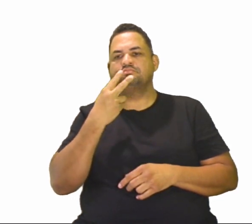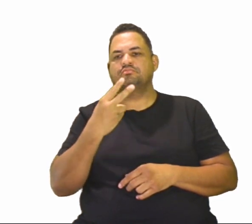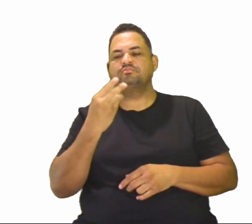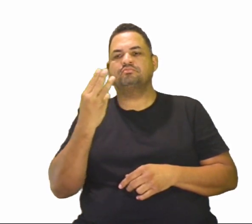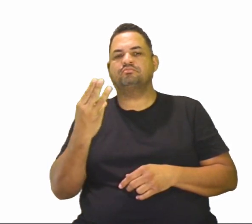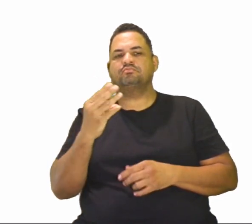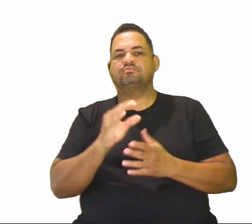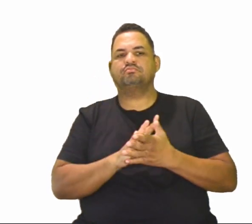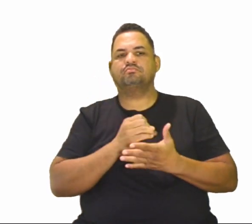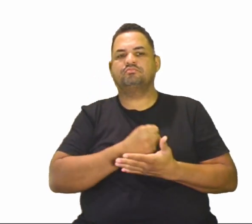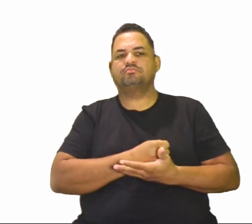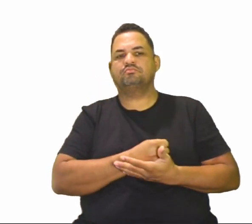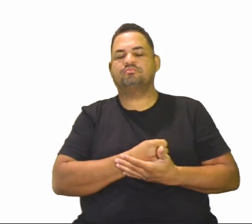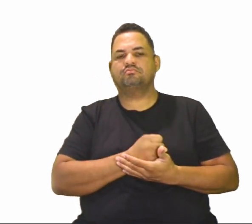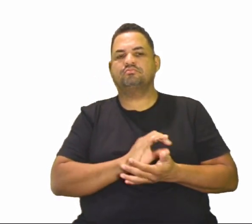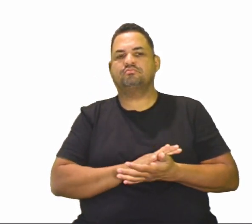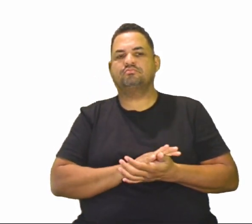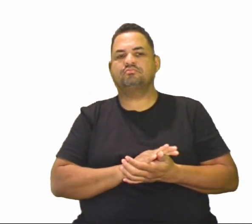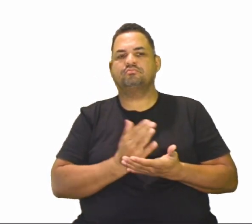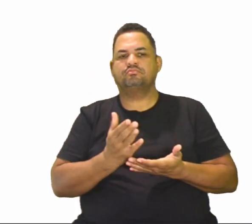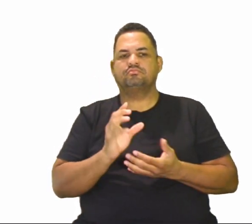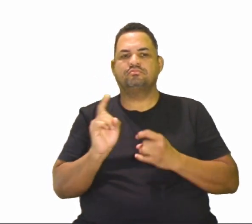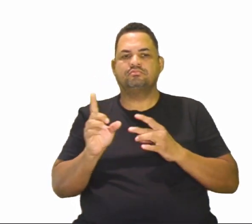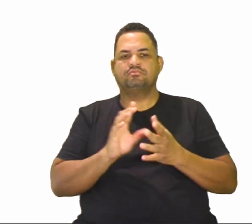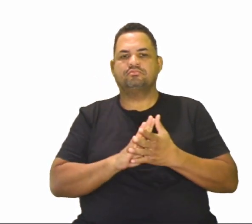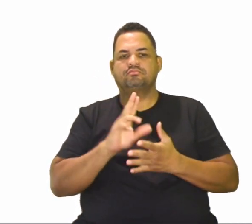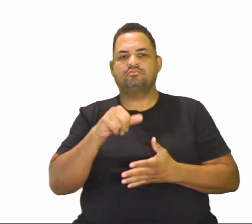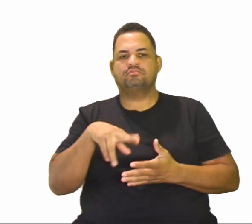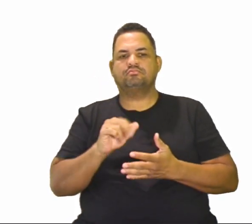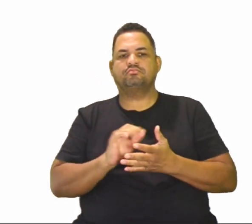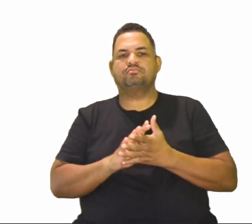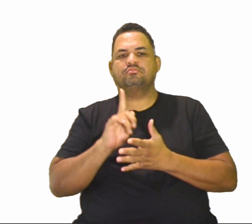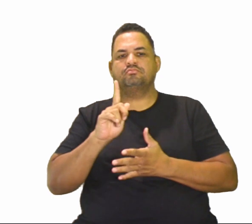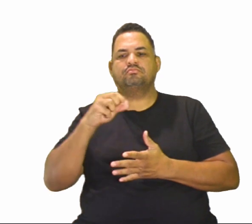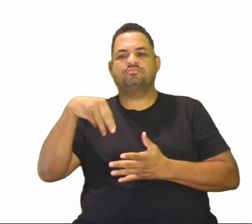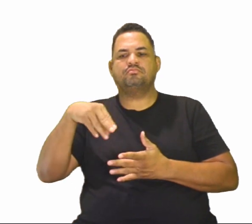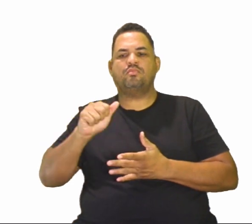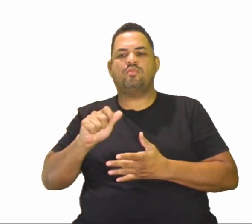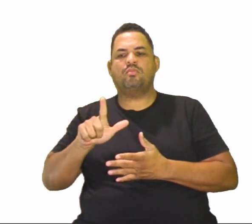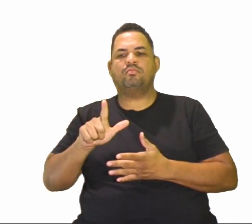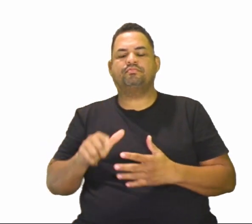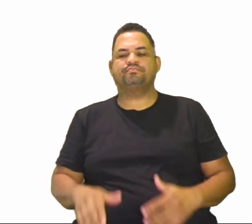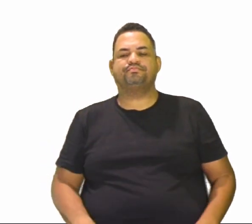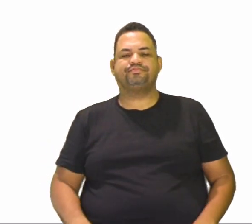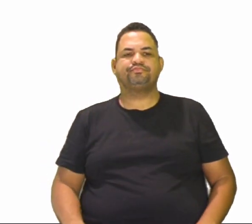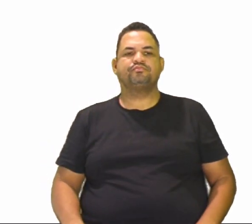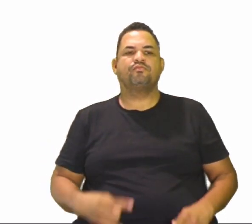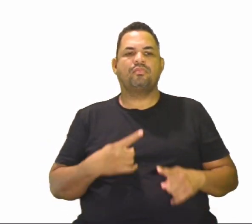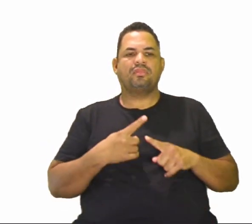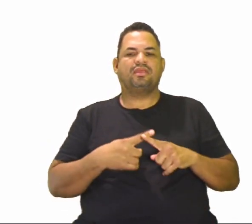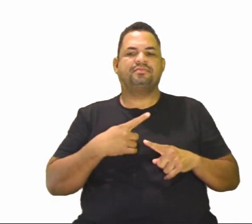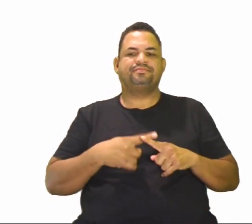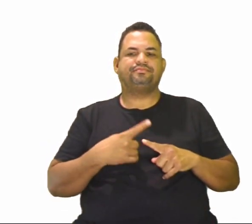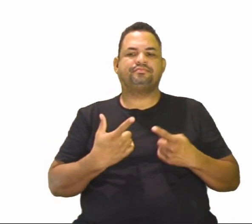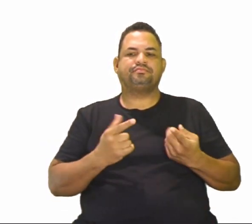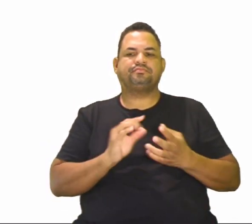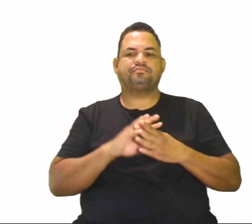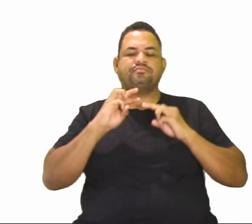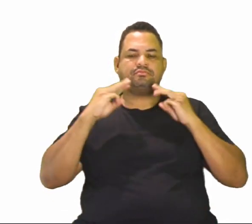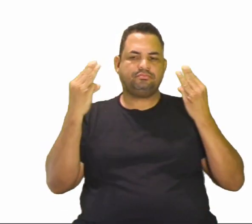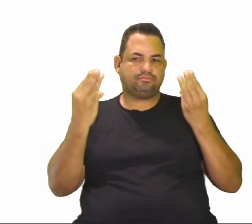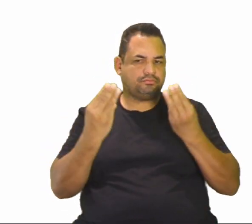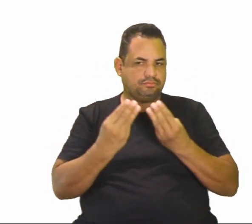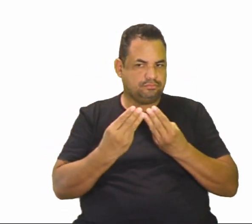23 entidades, com a unidade grama por mol. Por que grama por mol? Porque é a